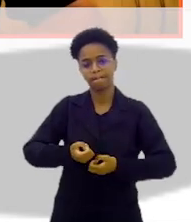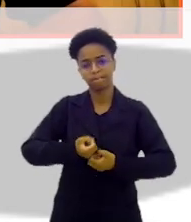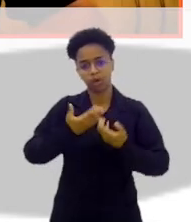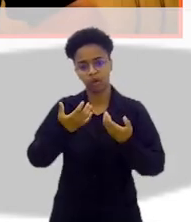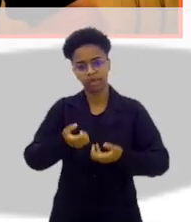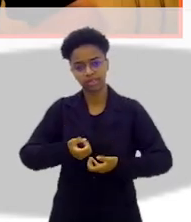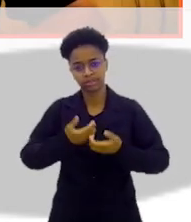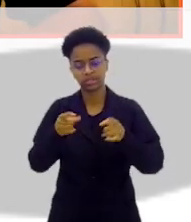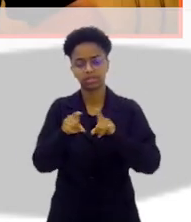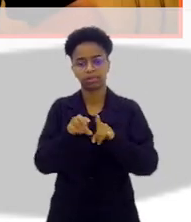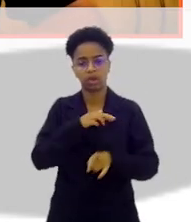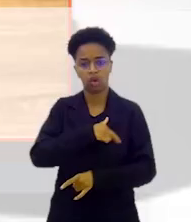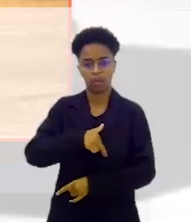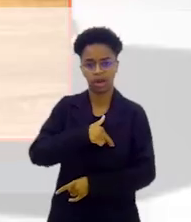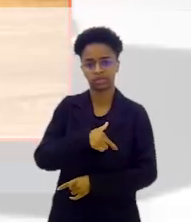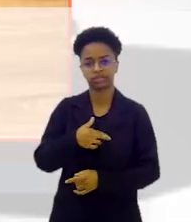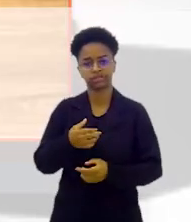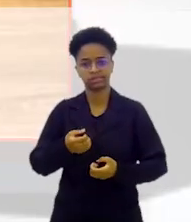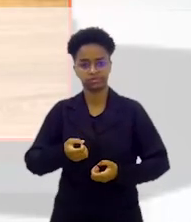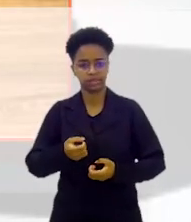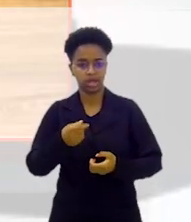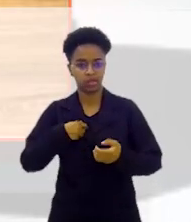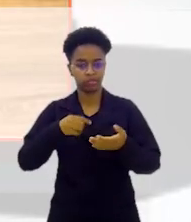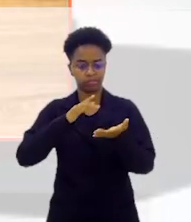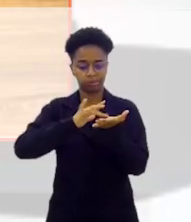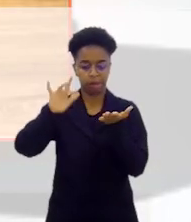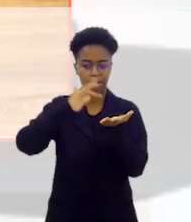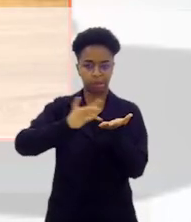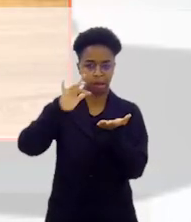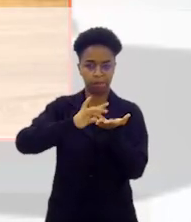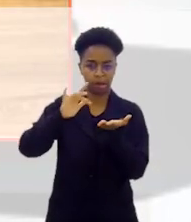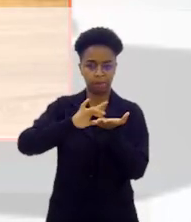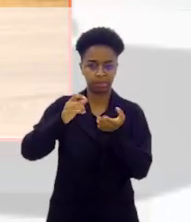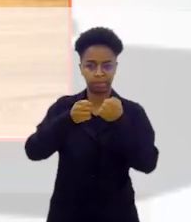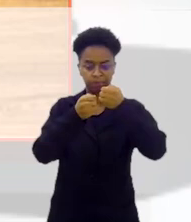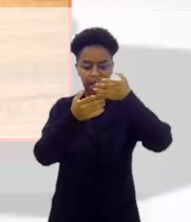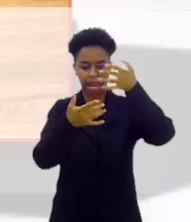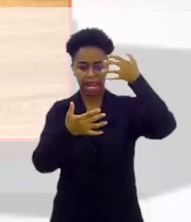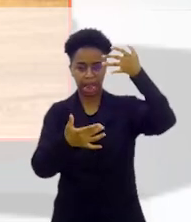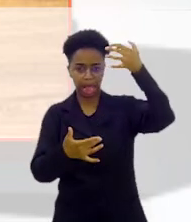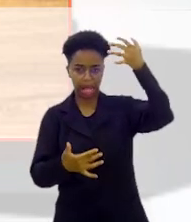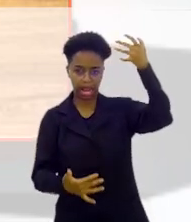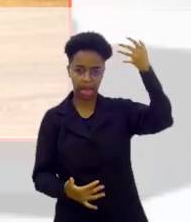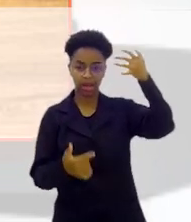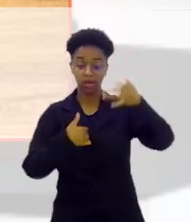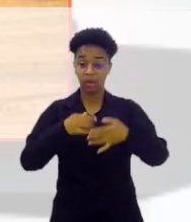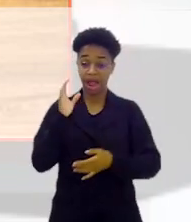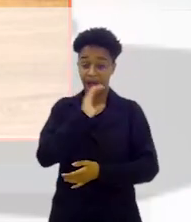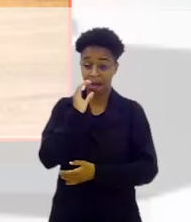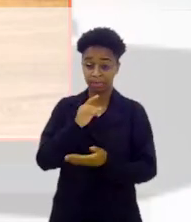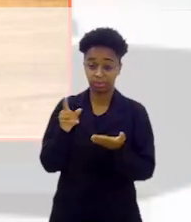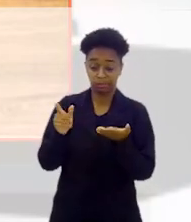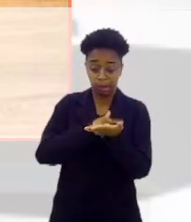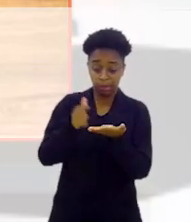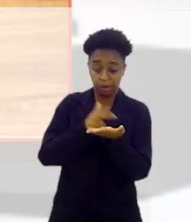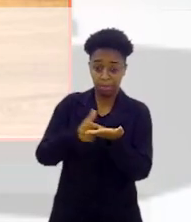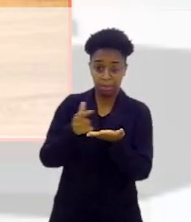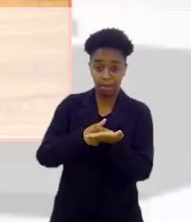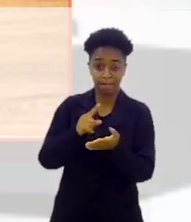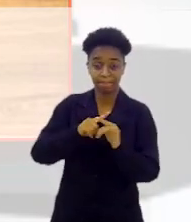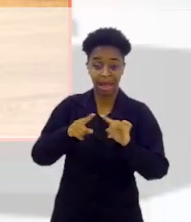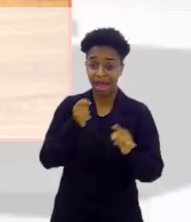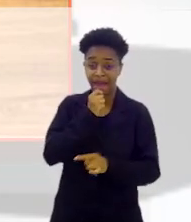né? Poesia e romance, poesia e romance. Estou aqui passando uma lista gigantesca, estou com rapidez,